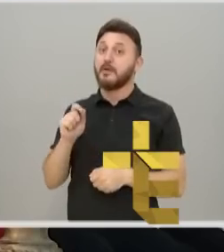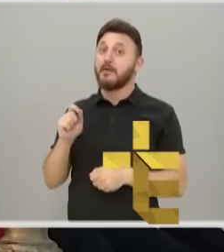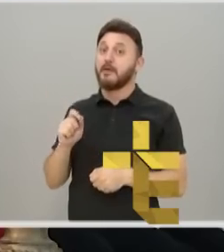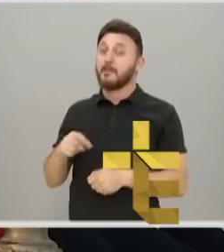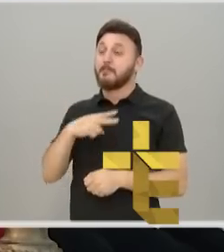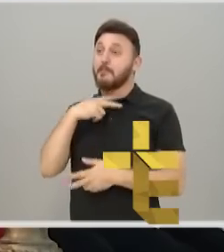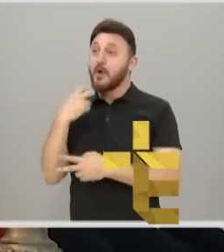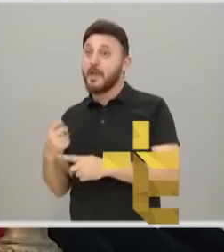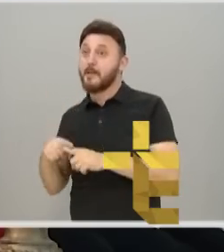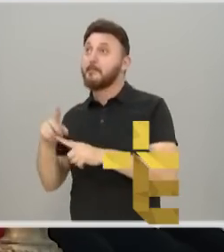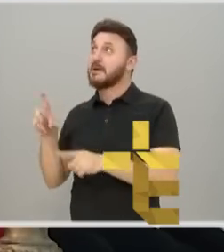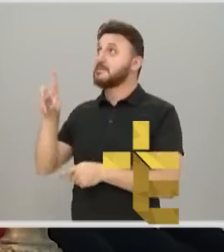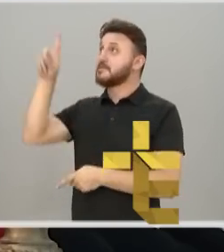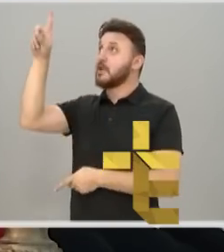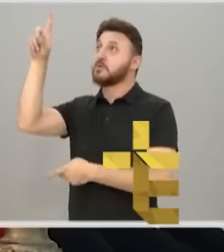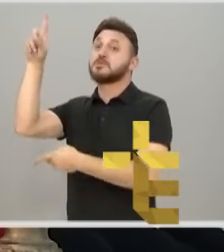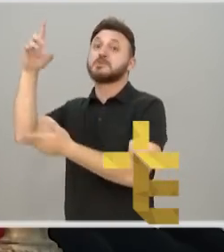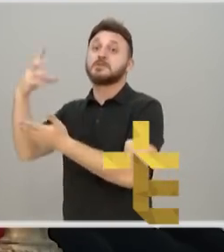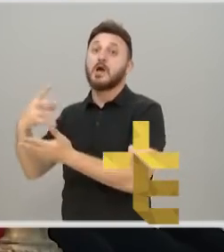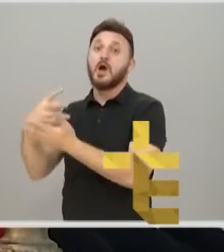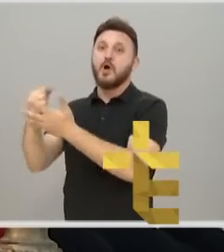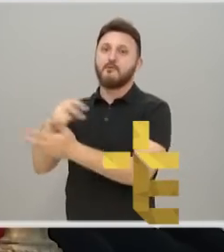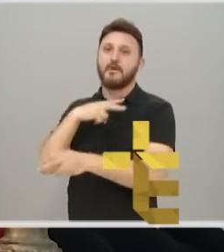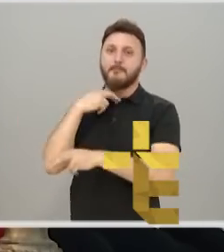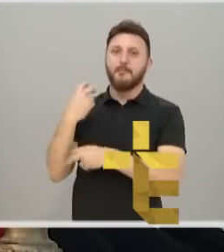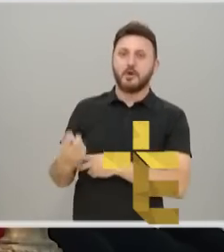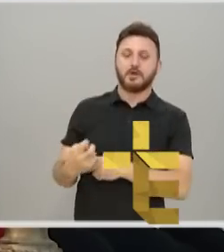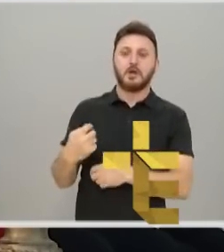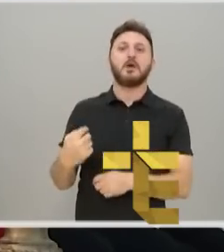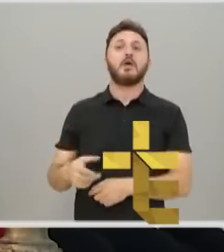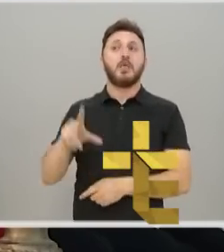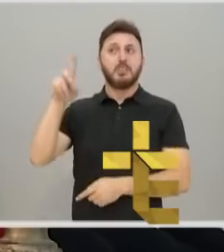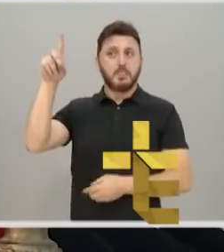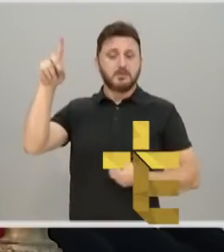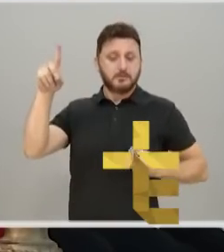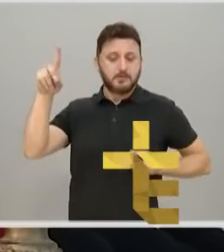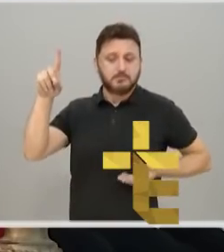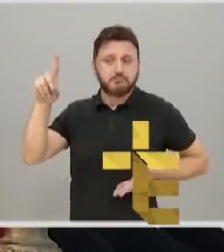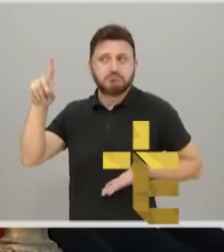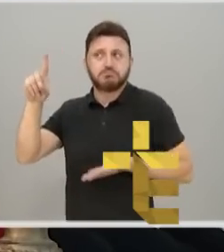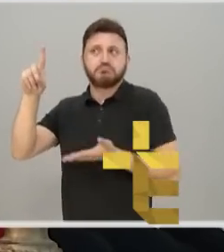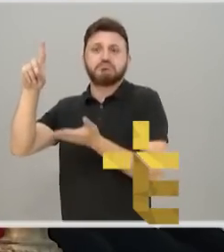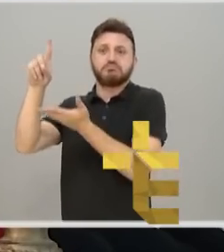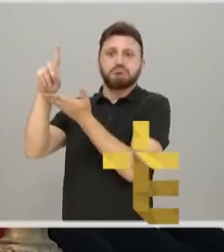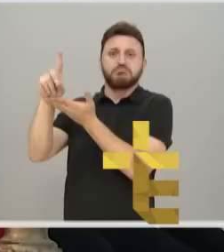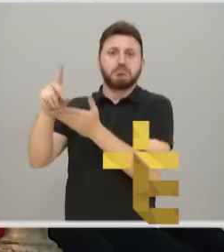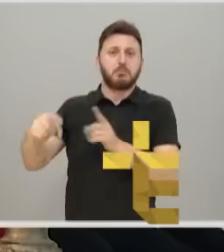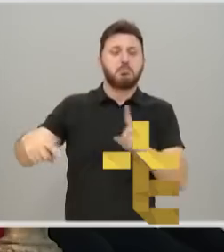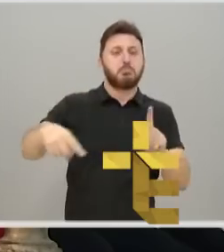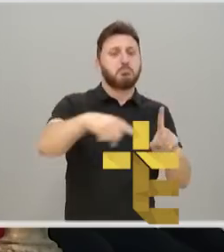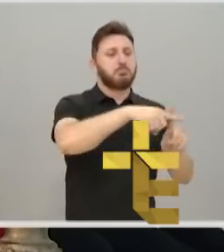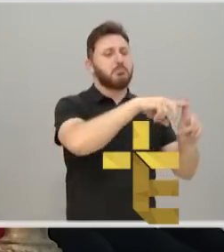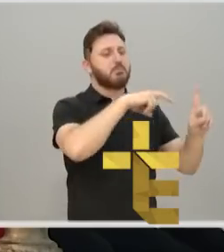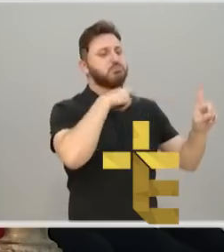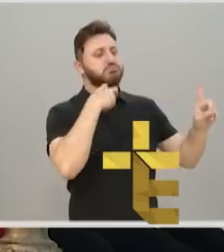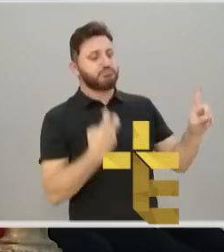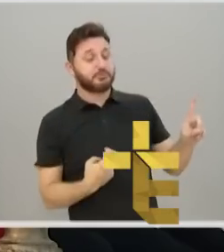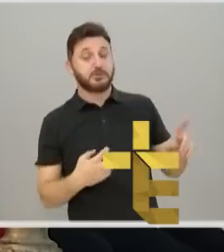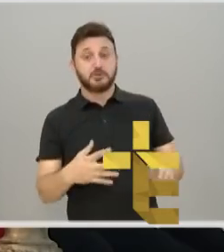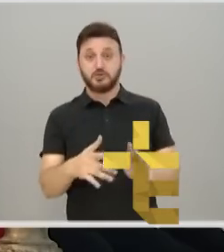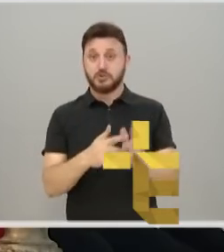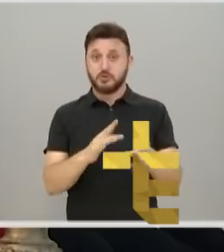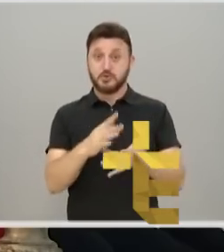E foi atendido, por causa de sua entrega a Deus. Mesmo sendo filho, aprendeu o